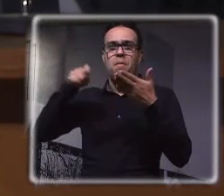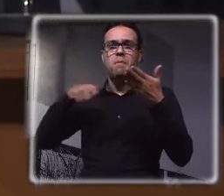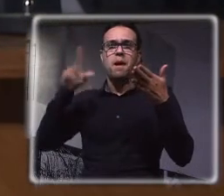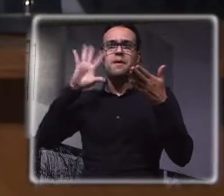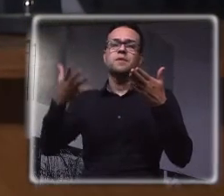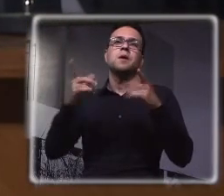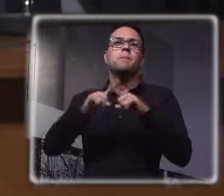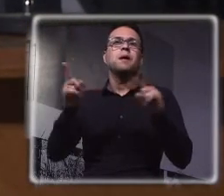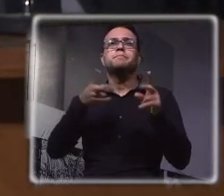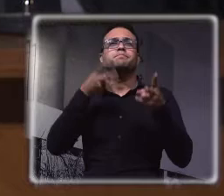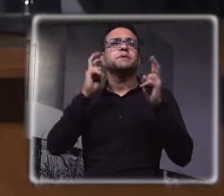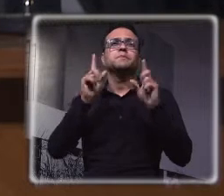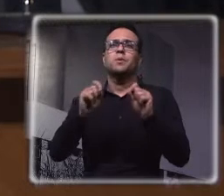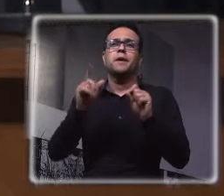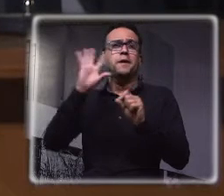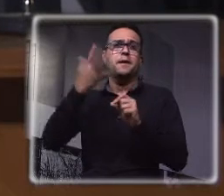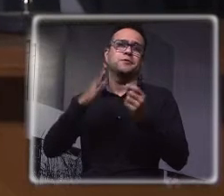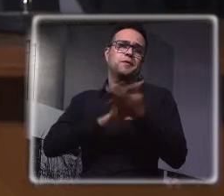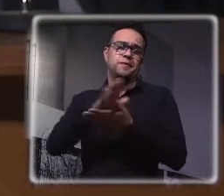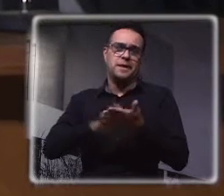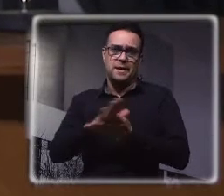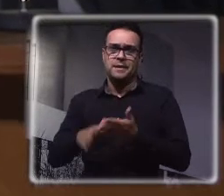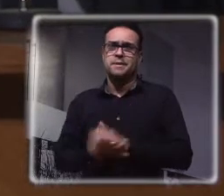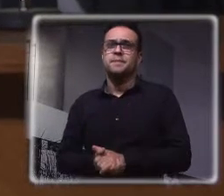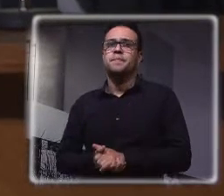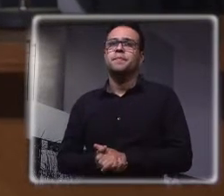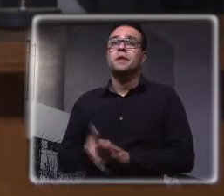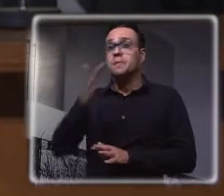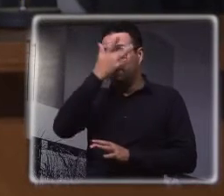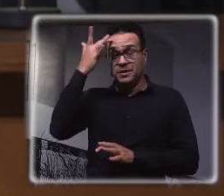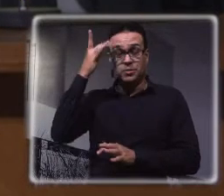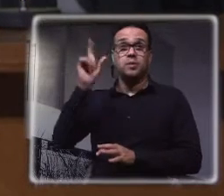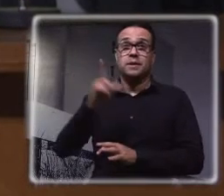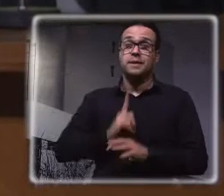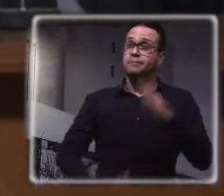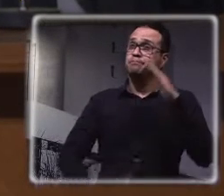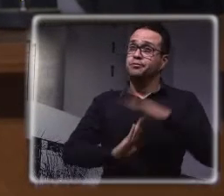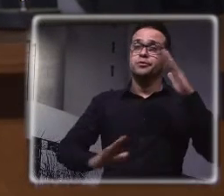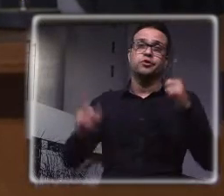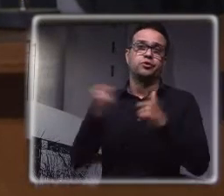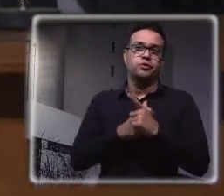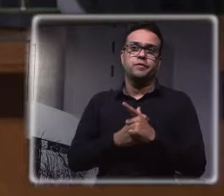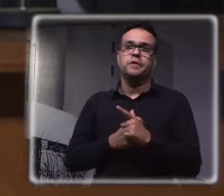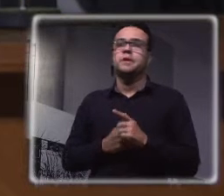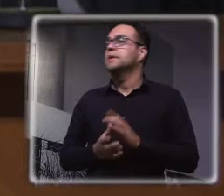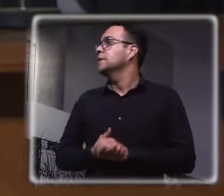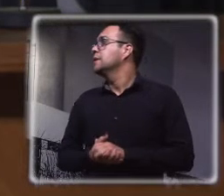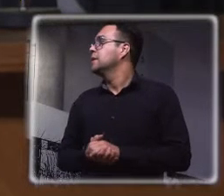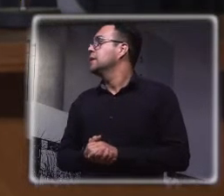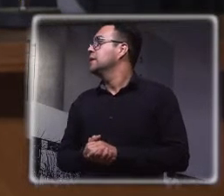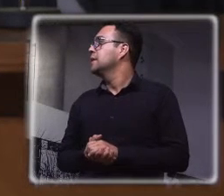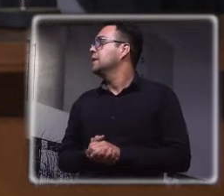vai percebendo que a gente não resolve quase nada. No caso do superendividamento, então, eu ouso dizer que que a caneta do juiz